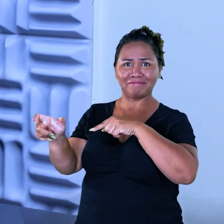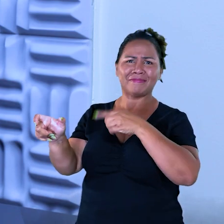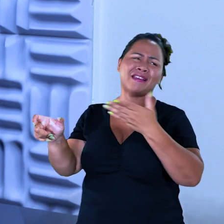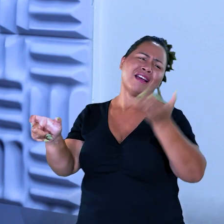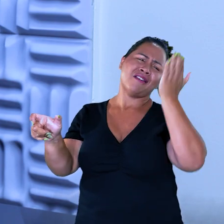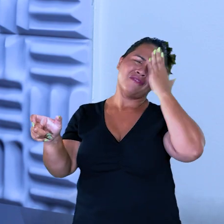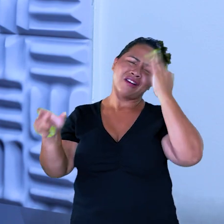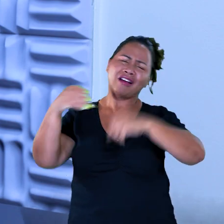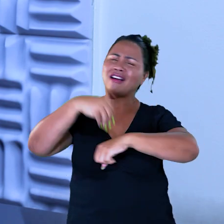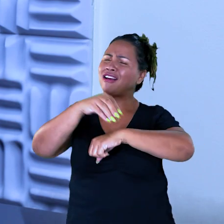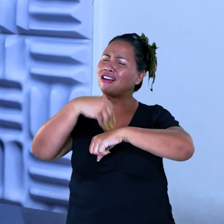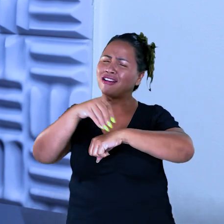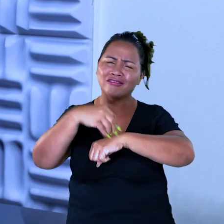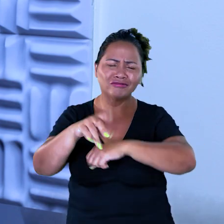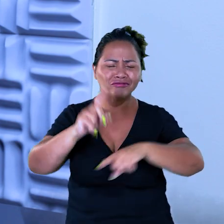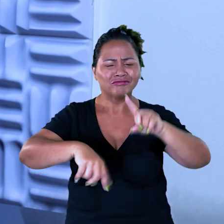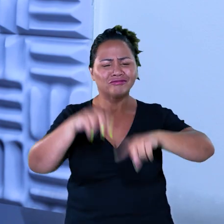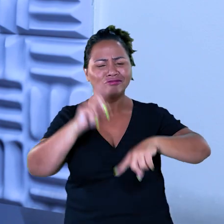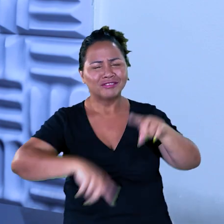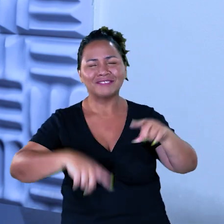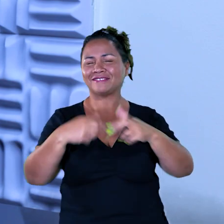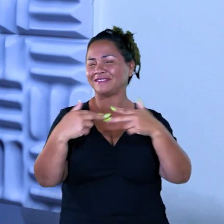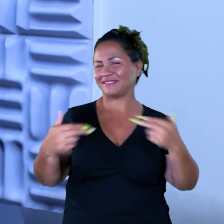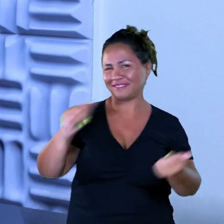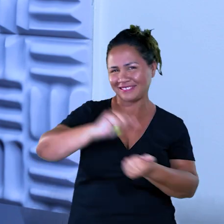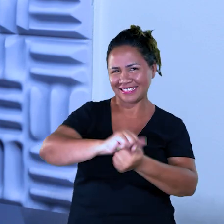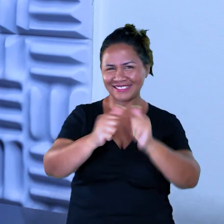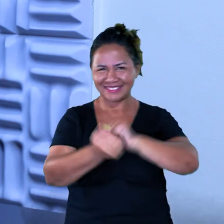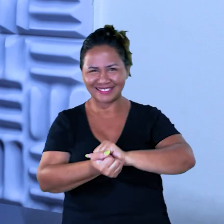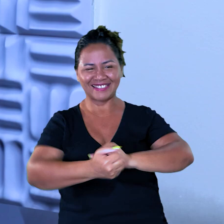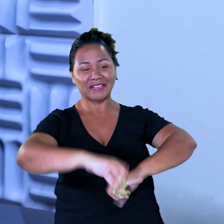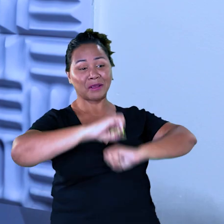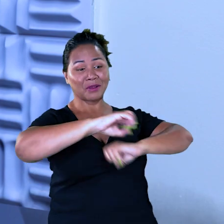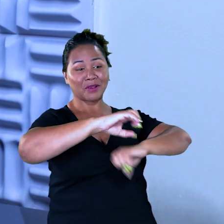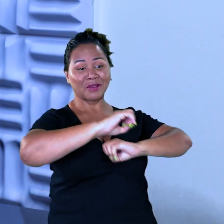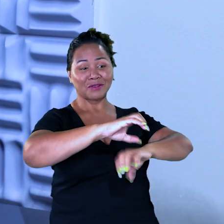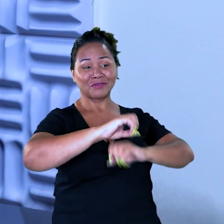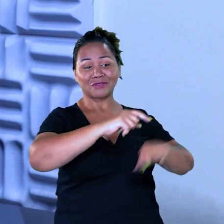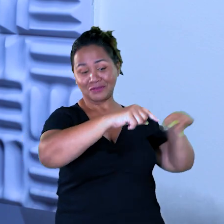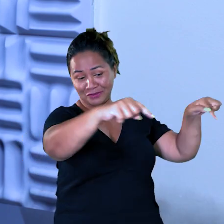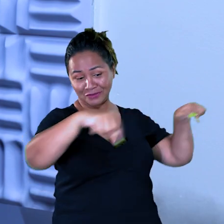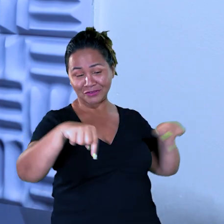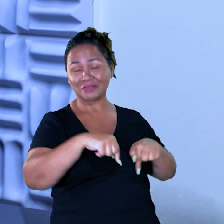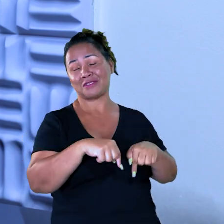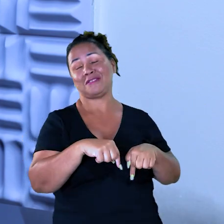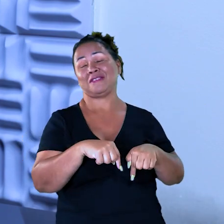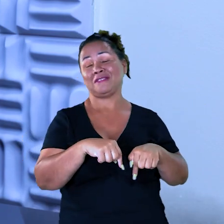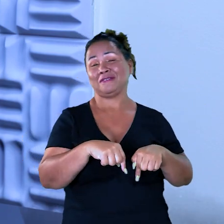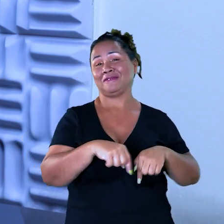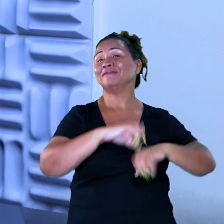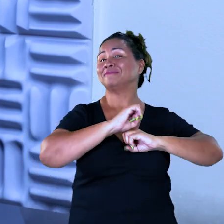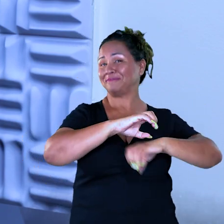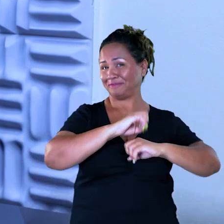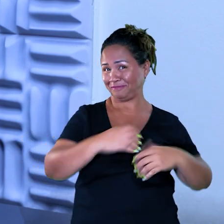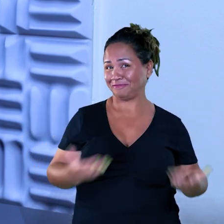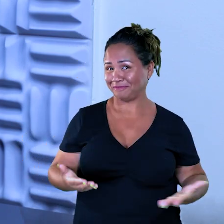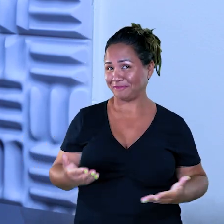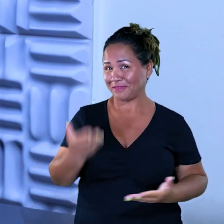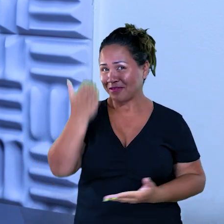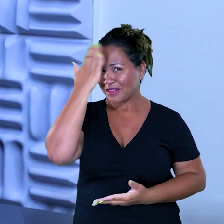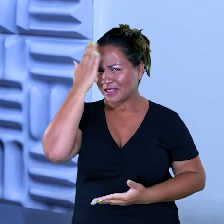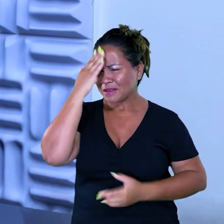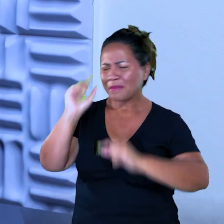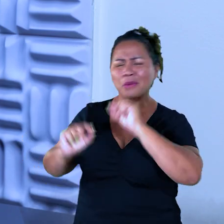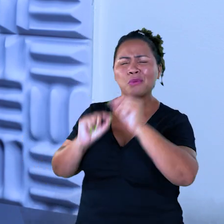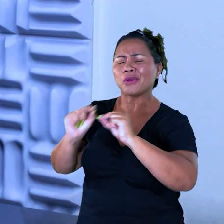super informado das maiores atualizações sobre o que uma professora de Letras Libras faz dentro